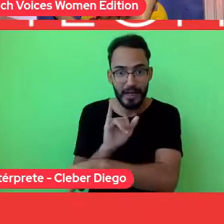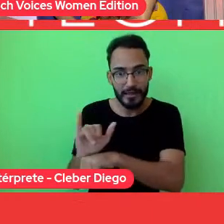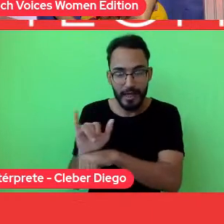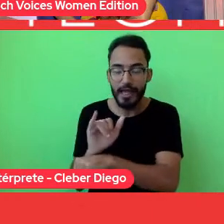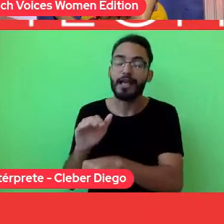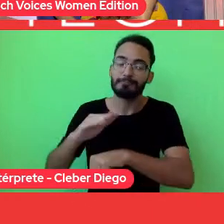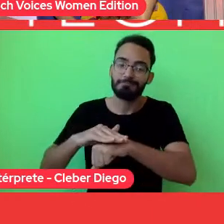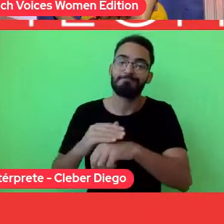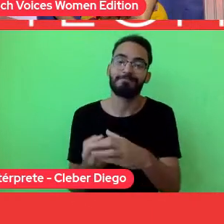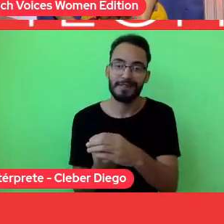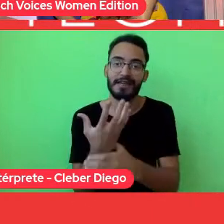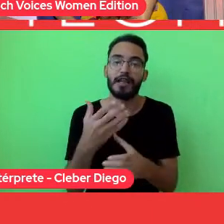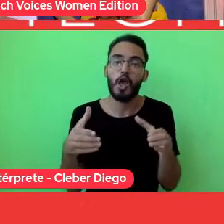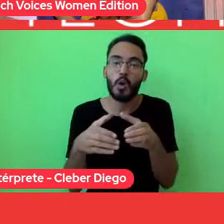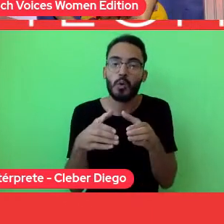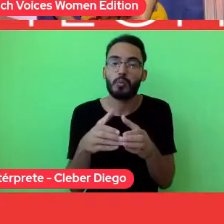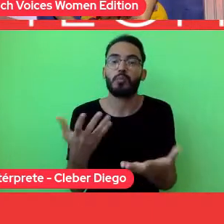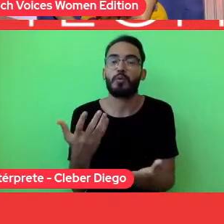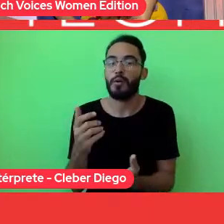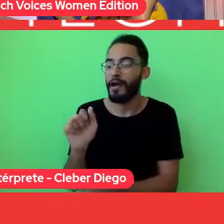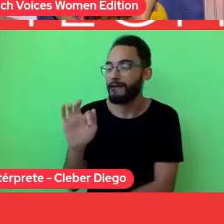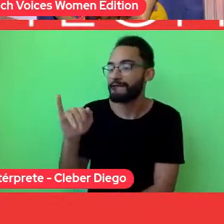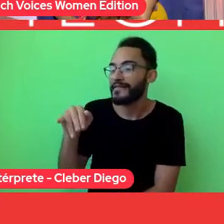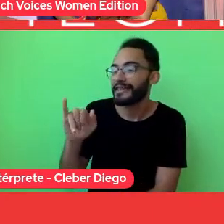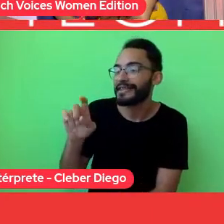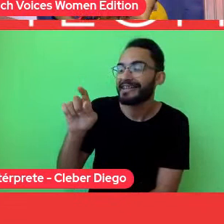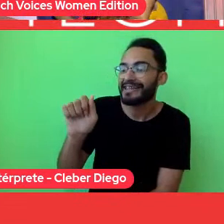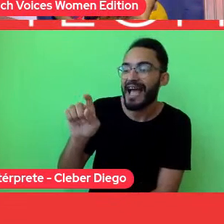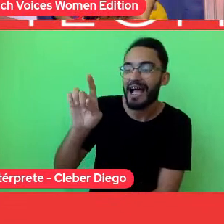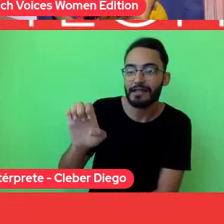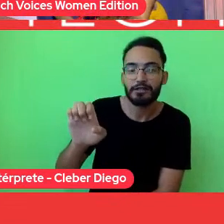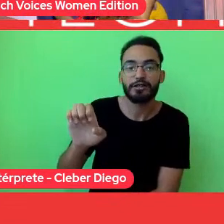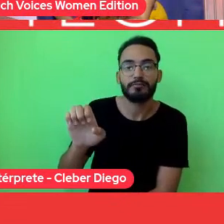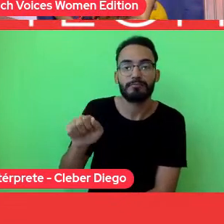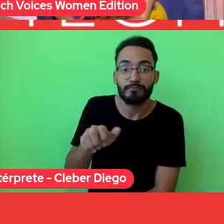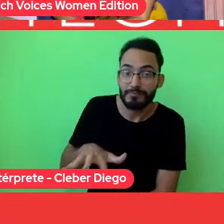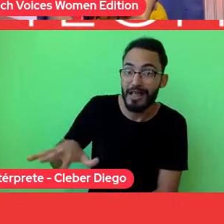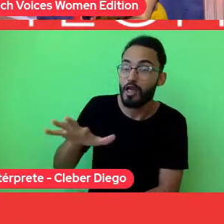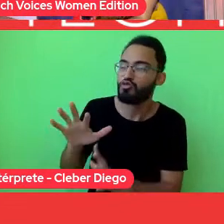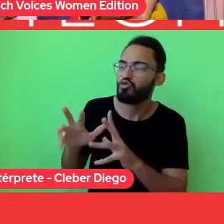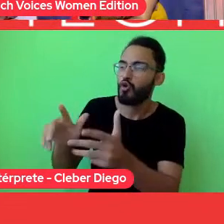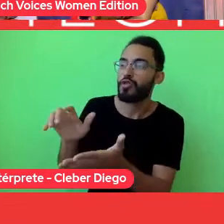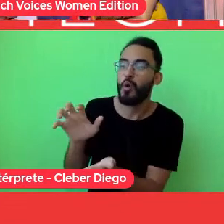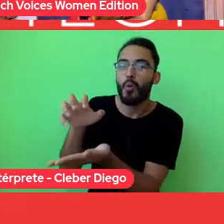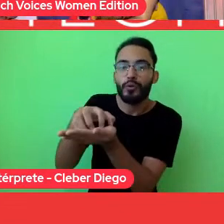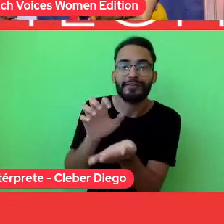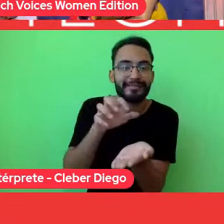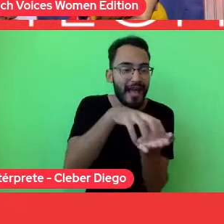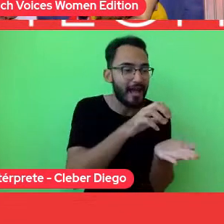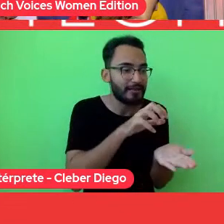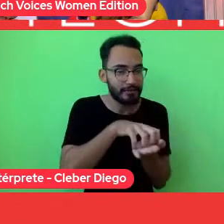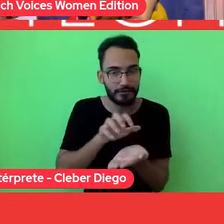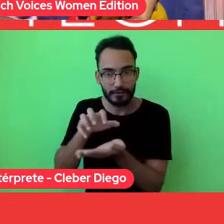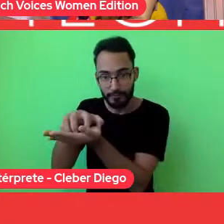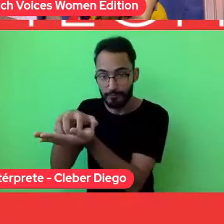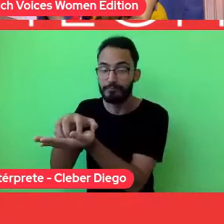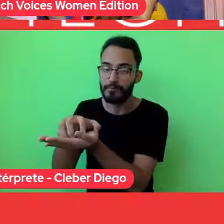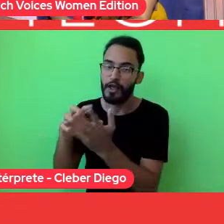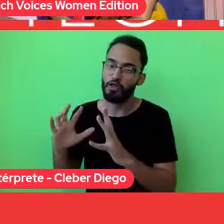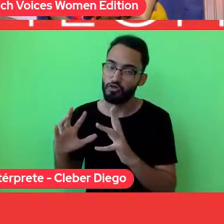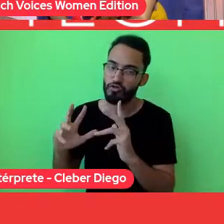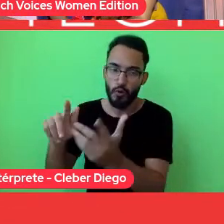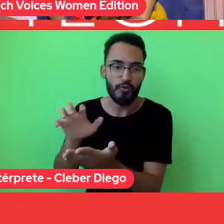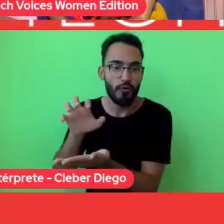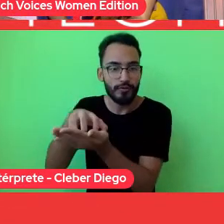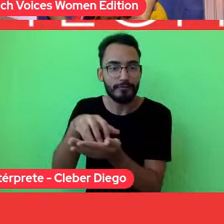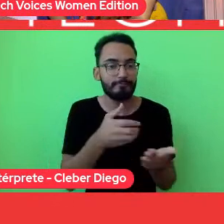grupo de afinidade corporativo de todas as unidades. Então, trazer esse assunto para todas as unidades. Então,